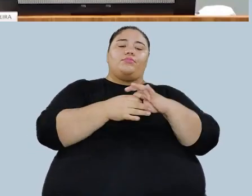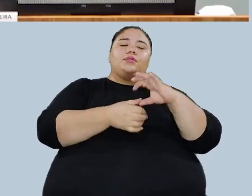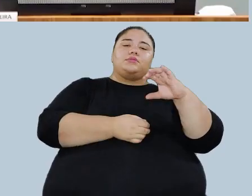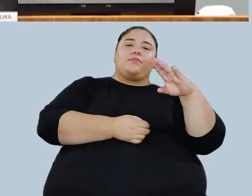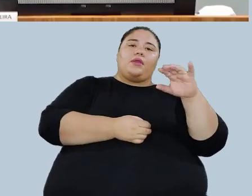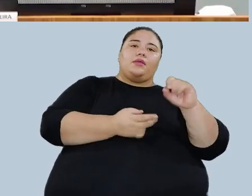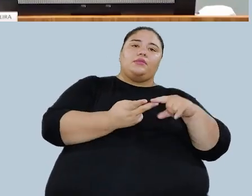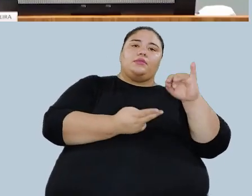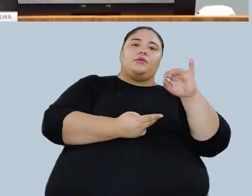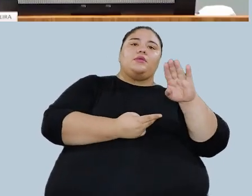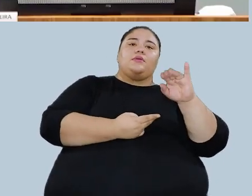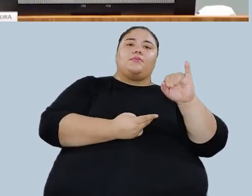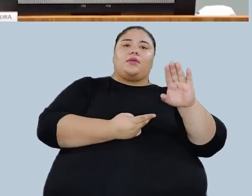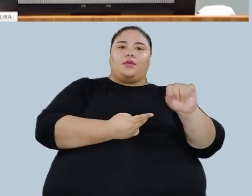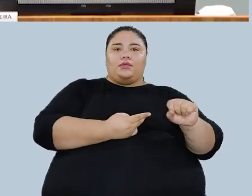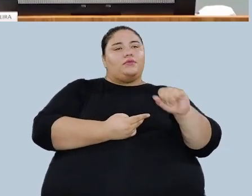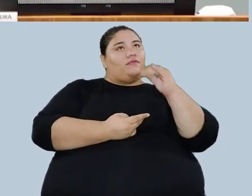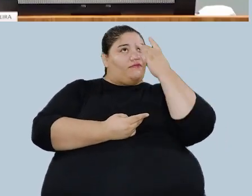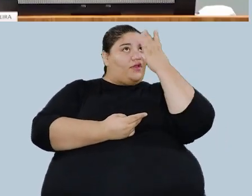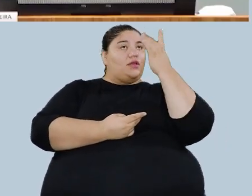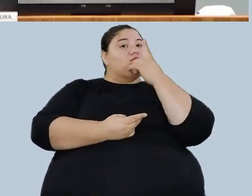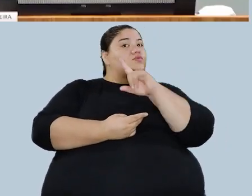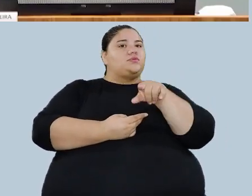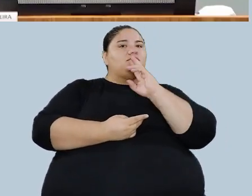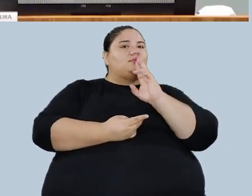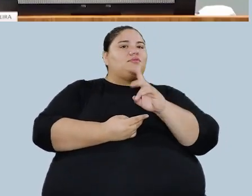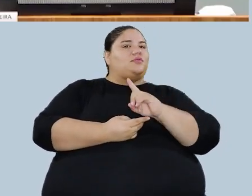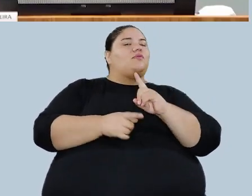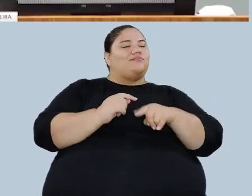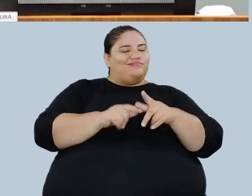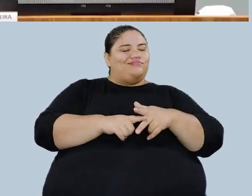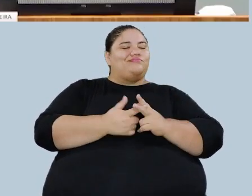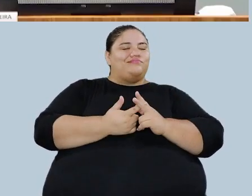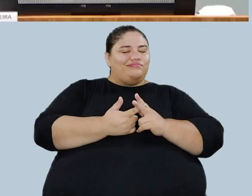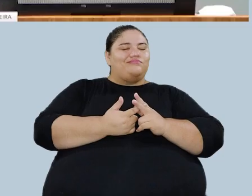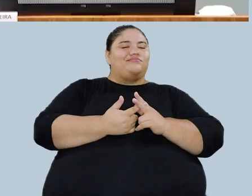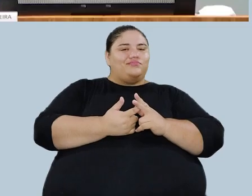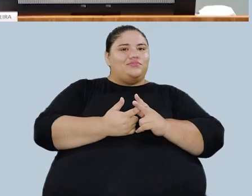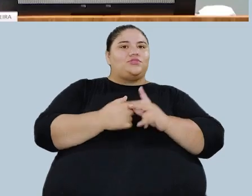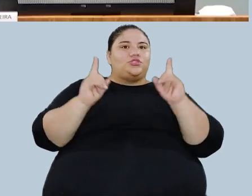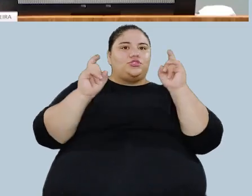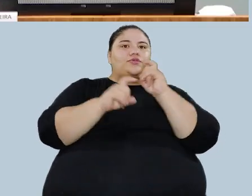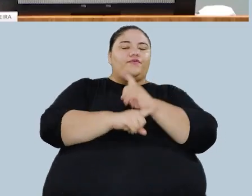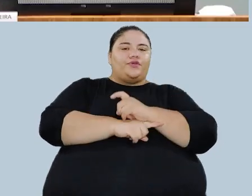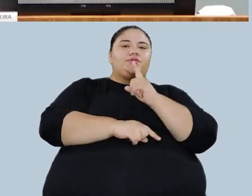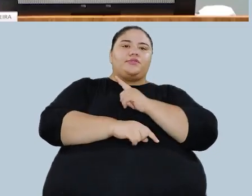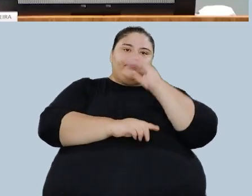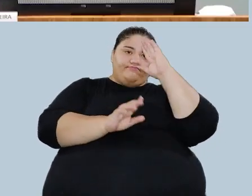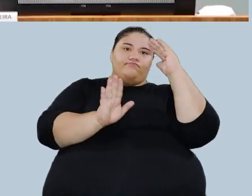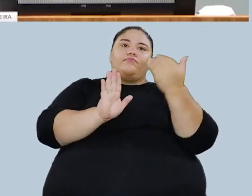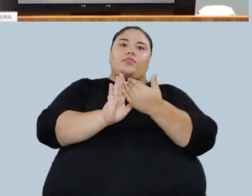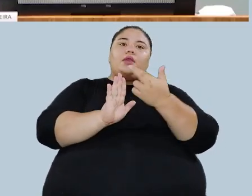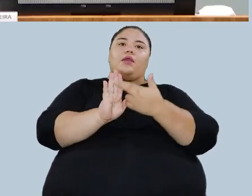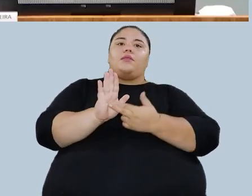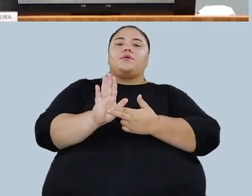regime específico. Mas não pense que foi fácil chegar aí, não. Foi uma luta fazer esse arranjo de pagamento ter a submissão